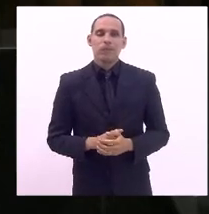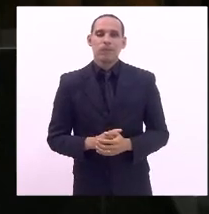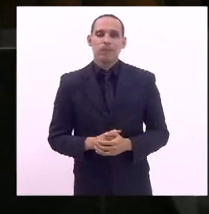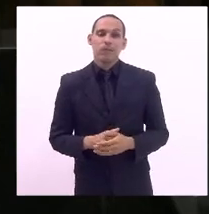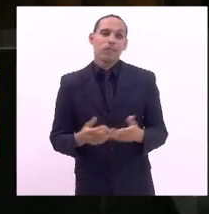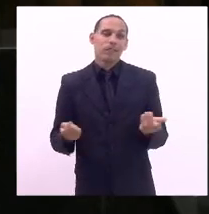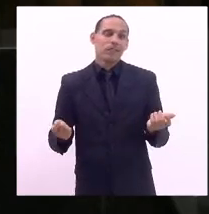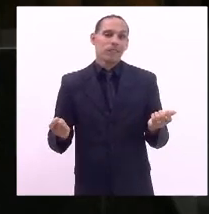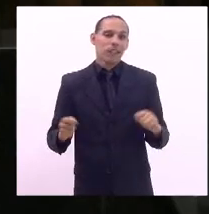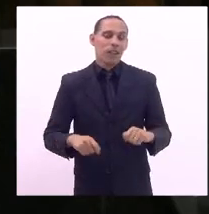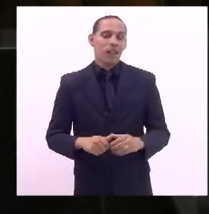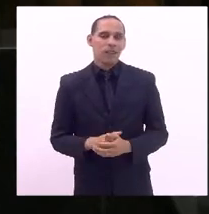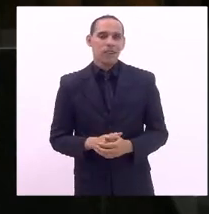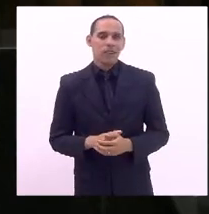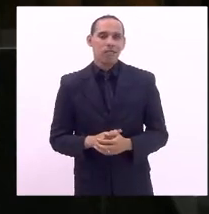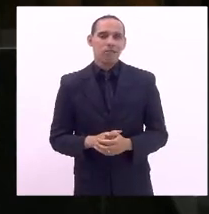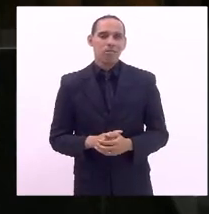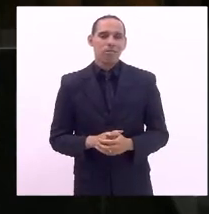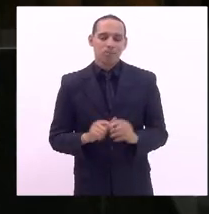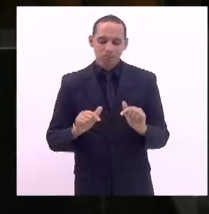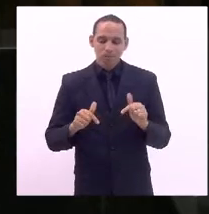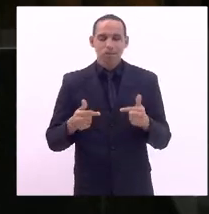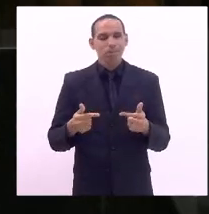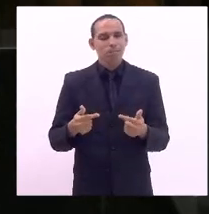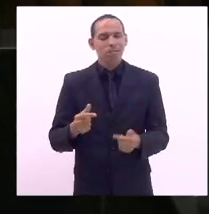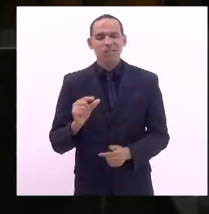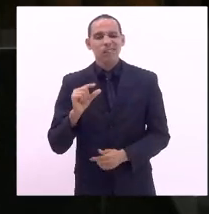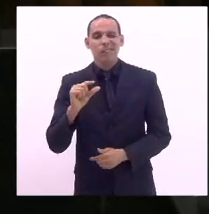fazer um pequeno gesto, né, deputados?